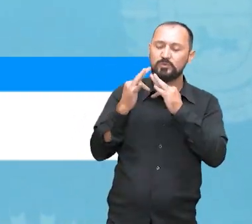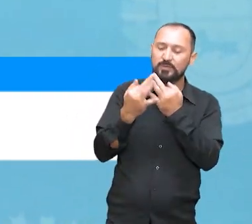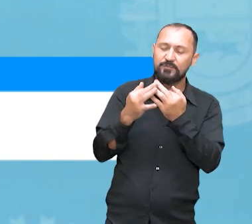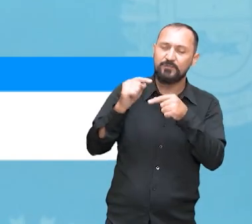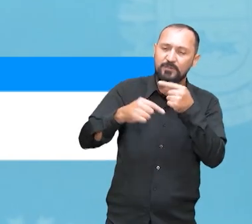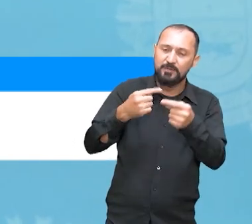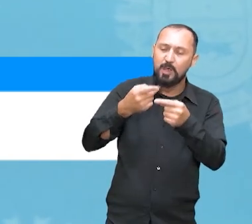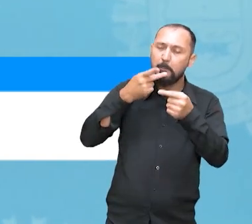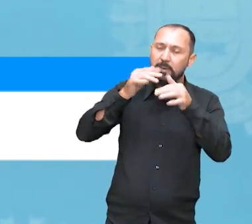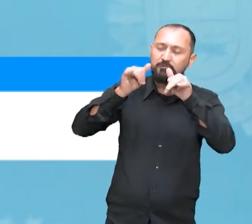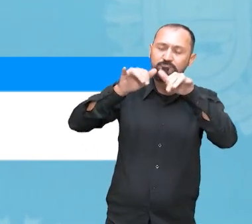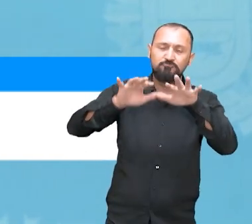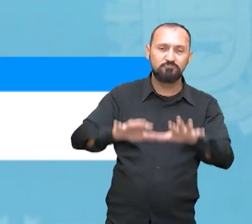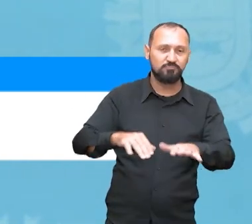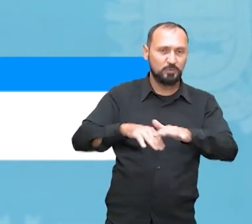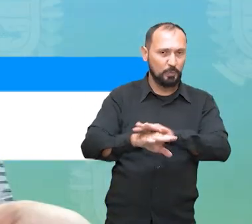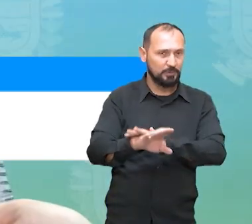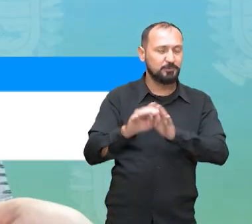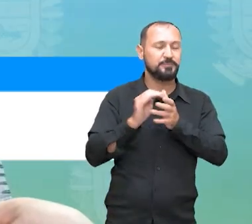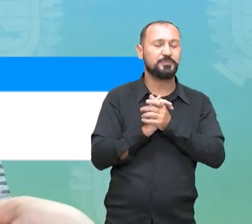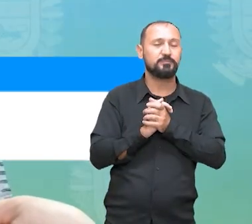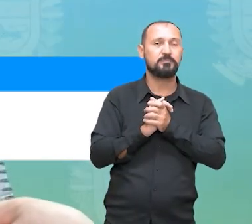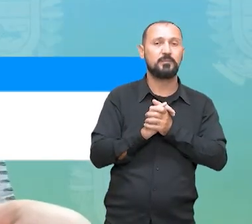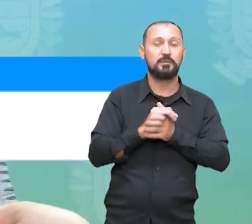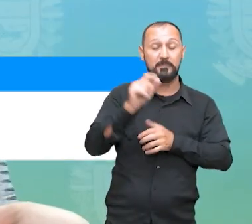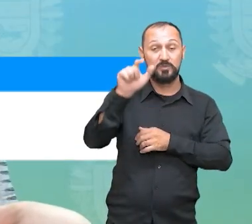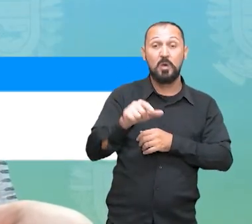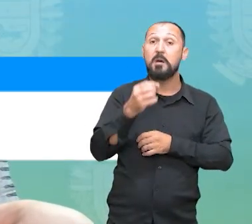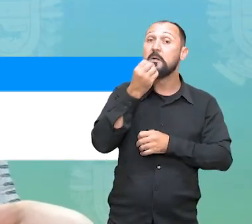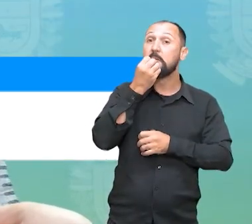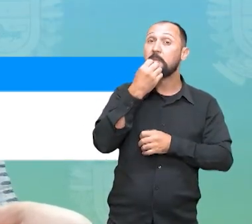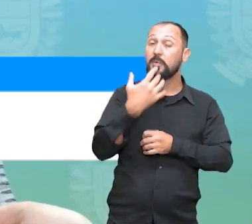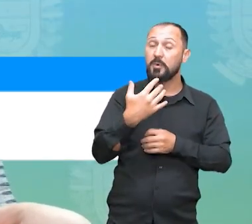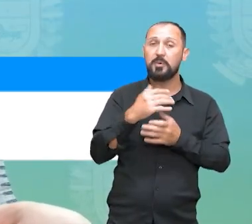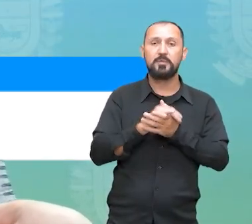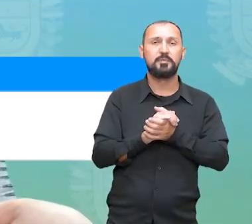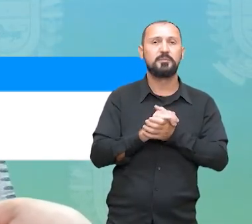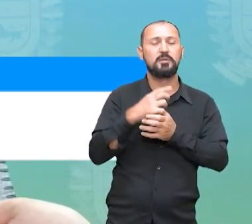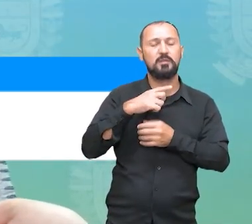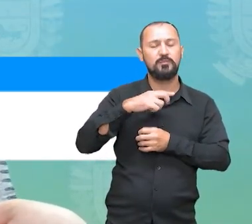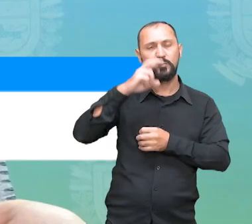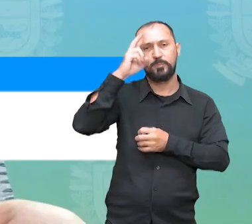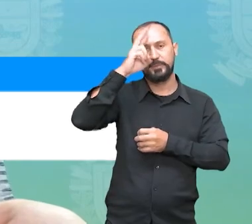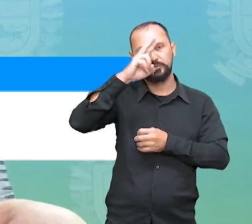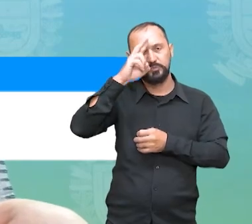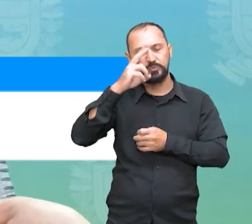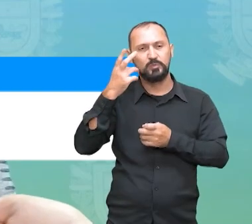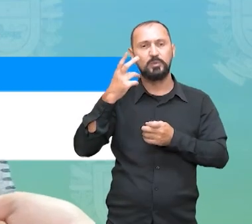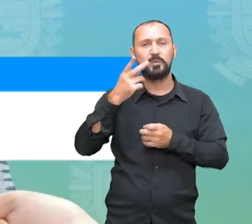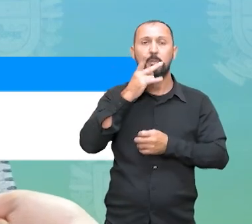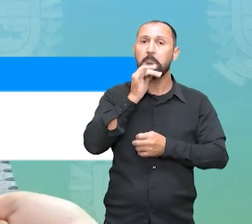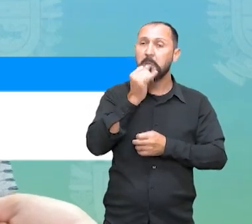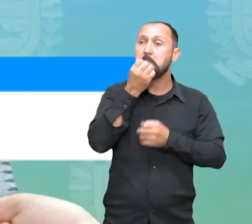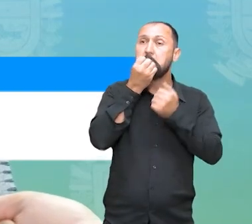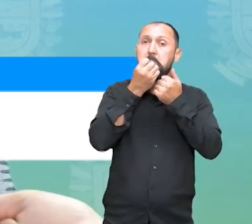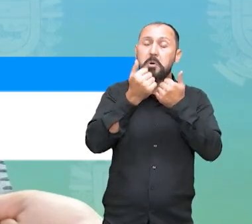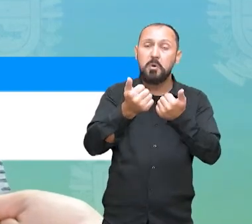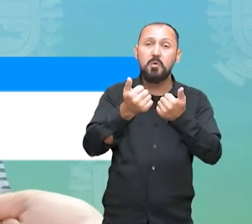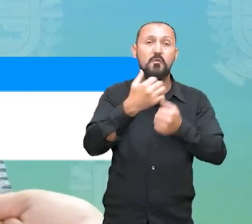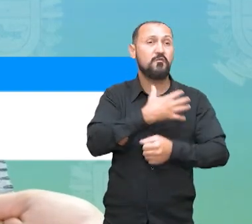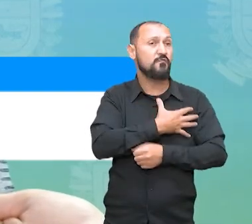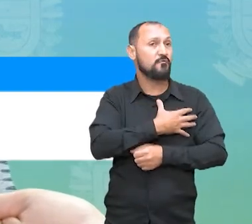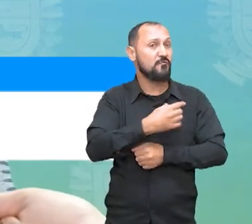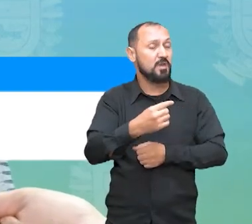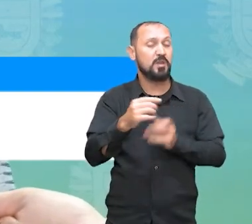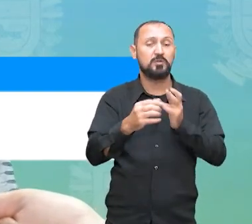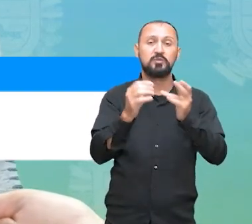legado deixado pelo seu pai. Uma pessoa muito boa, deixou um legado, deixou uma história, né? Um grande pai, um grande